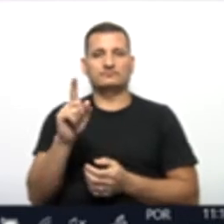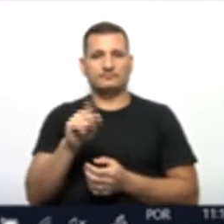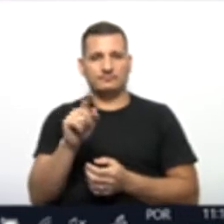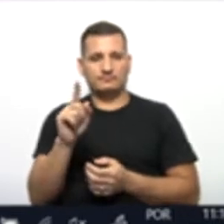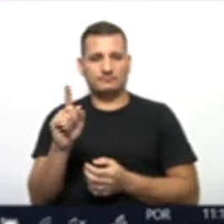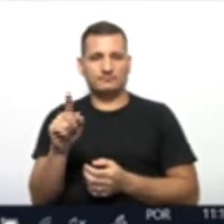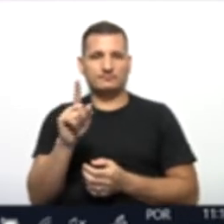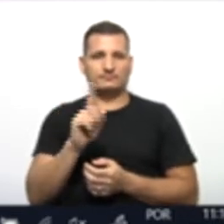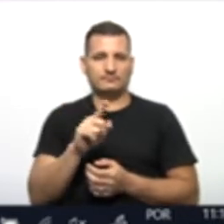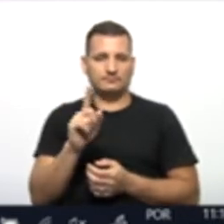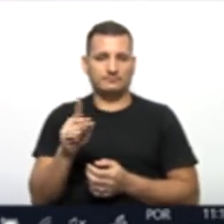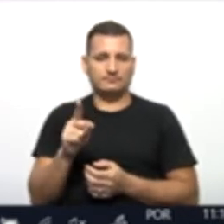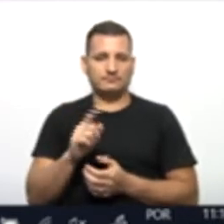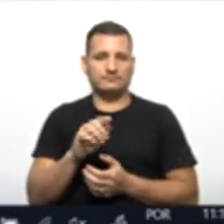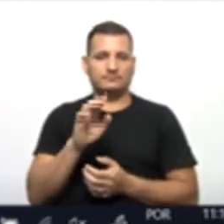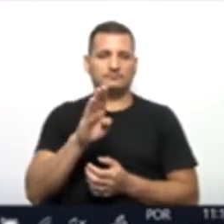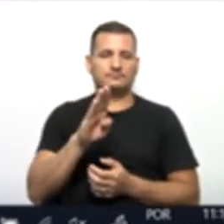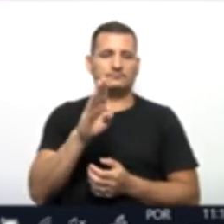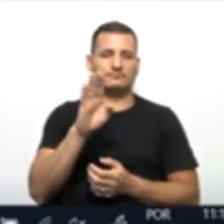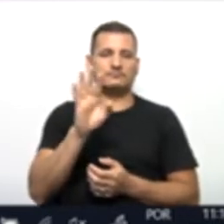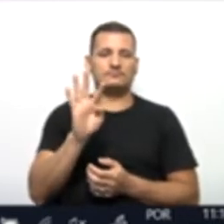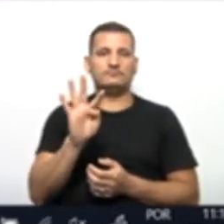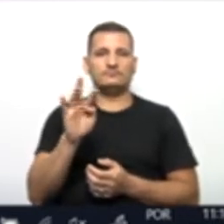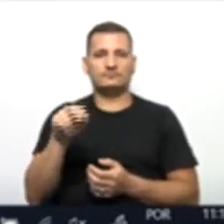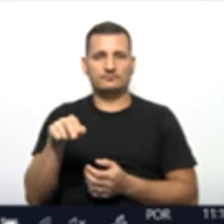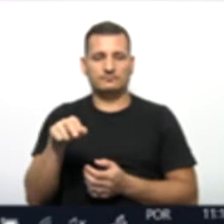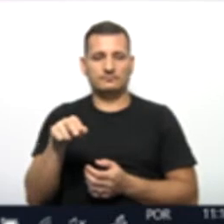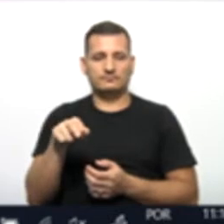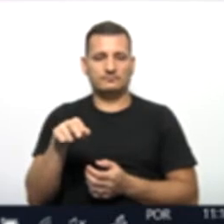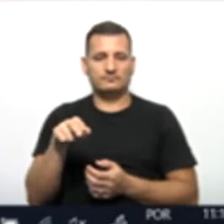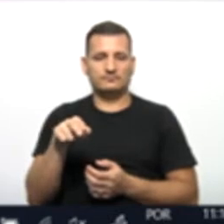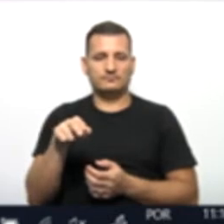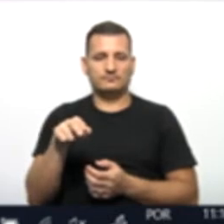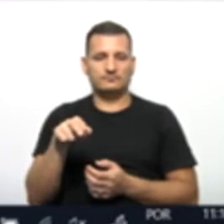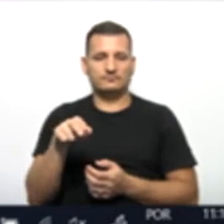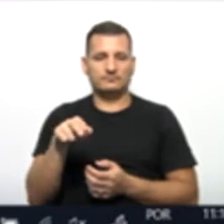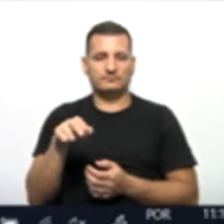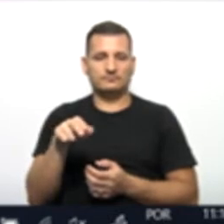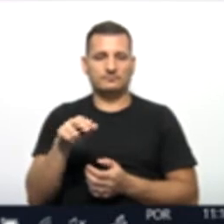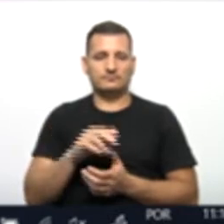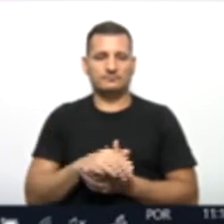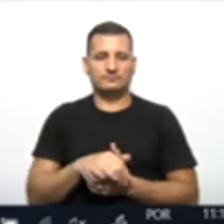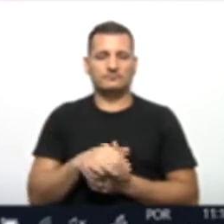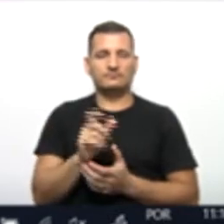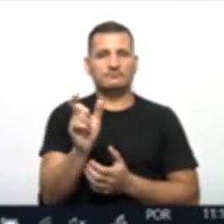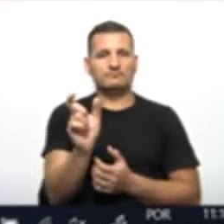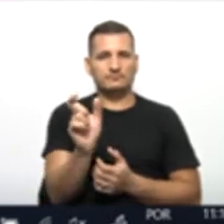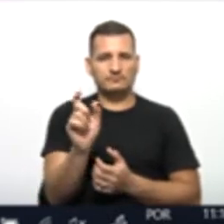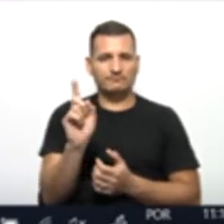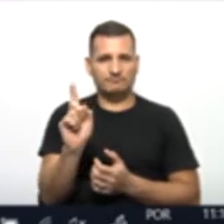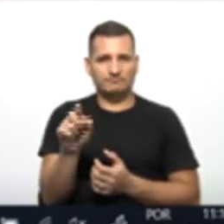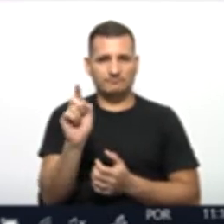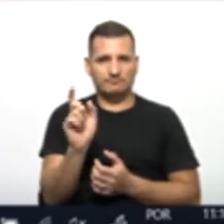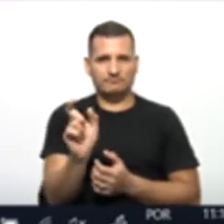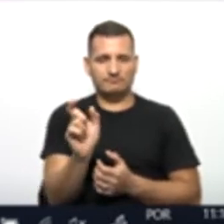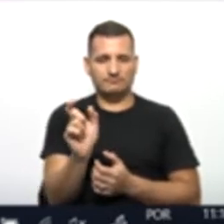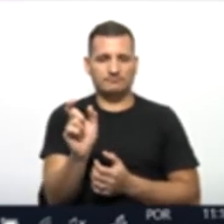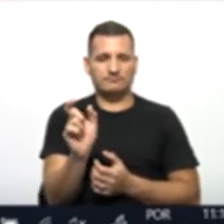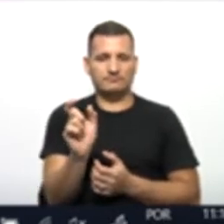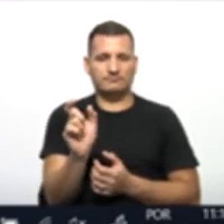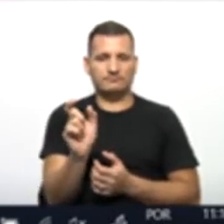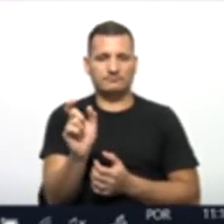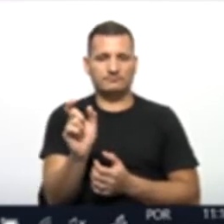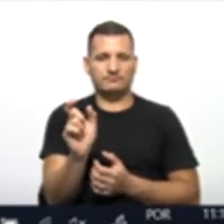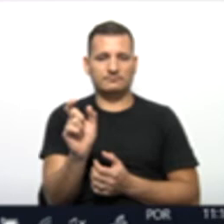bpn bpn é botão e é esse botão o editar